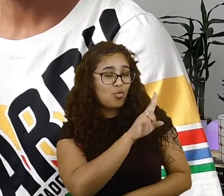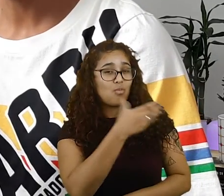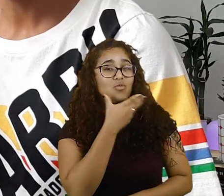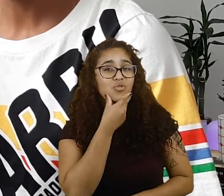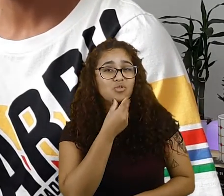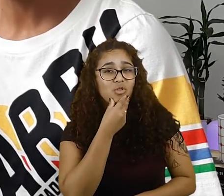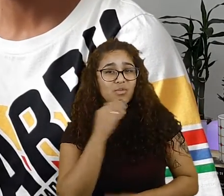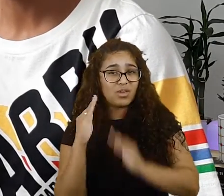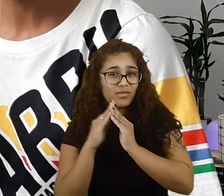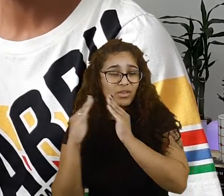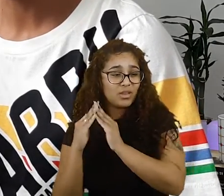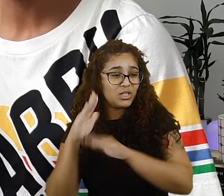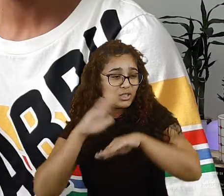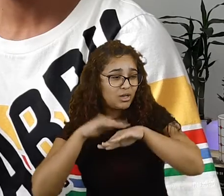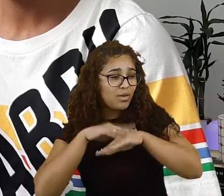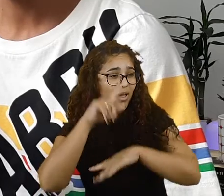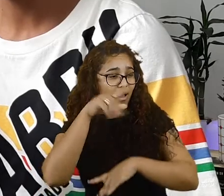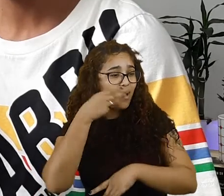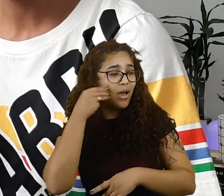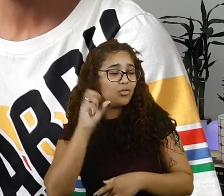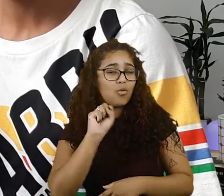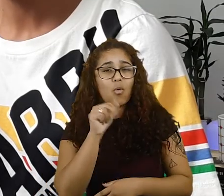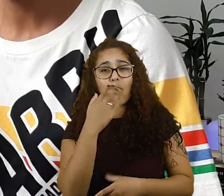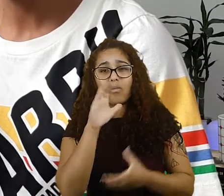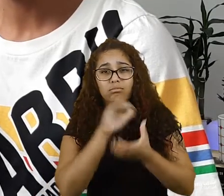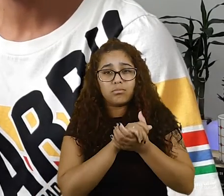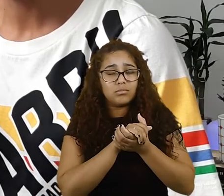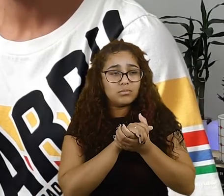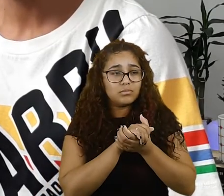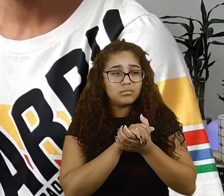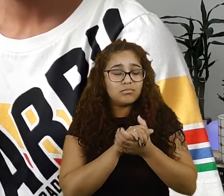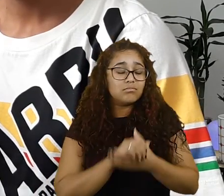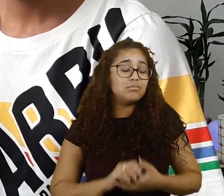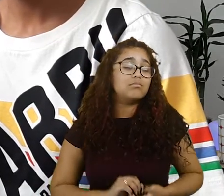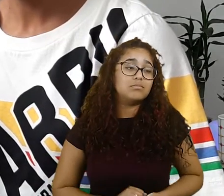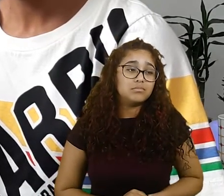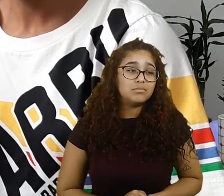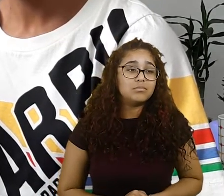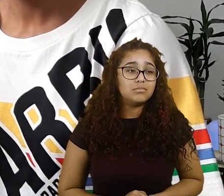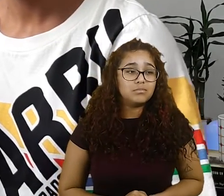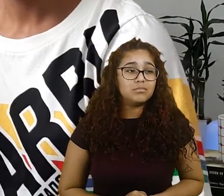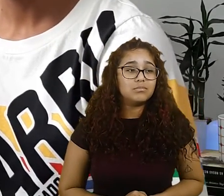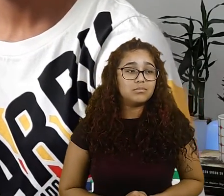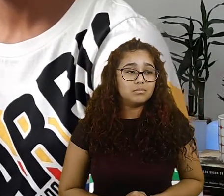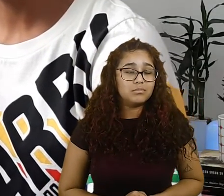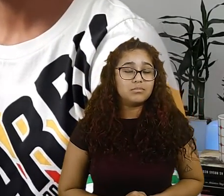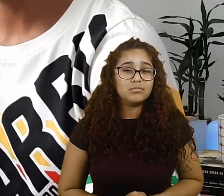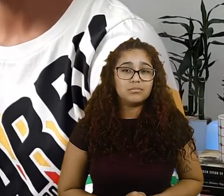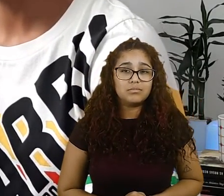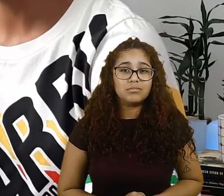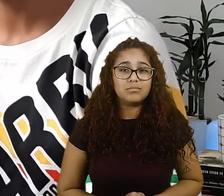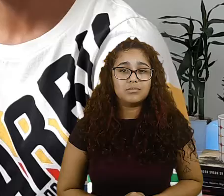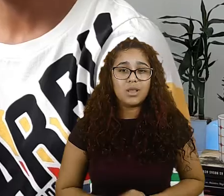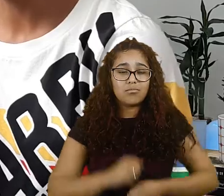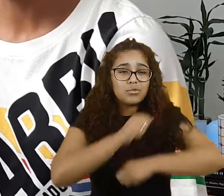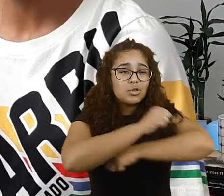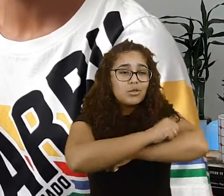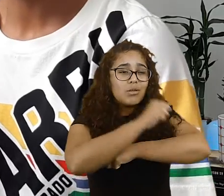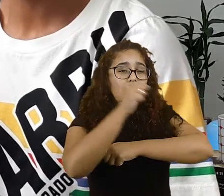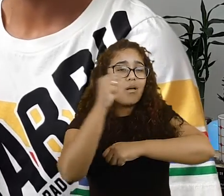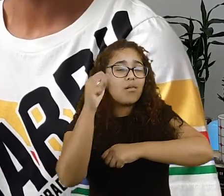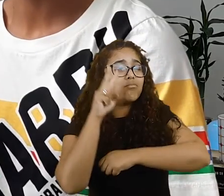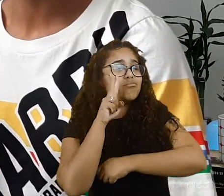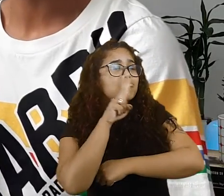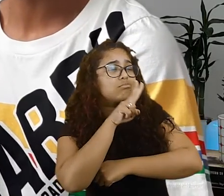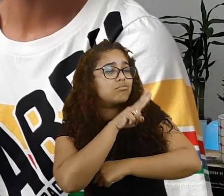se Alfredo, que tanta vizinha chama, é o gato ou o marido. E ou é, de uma estela de Oxóssi no parapeito